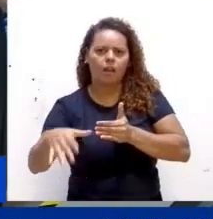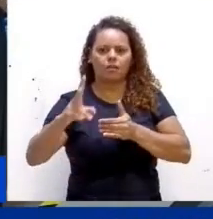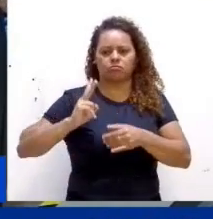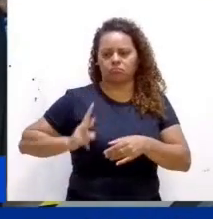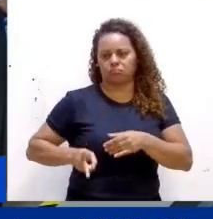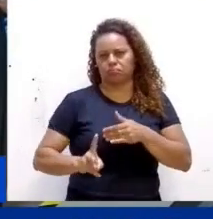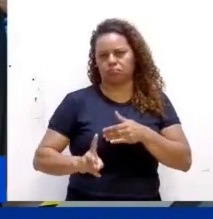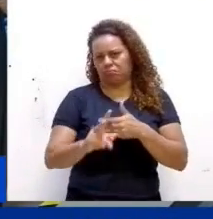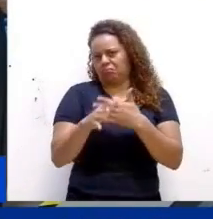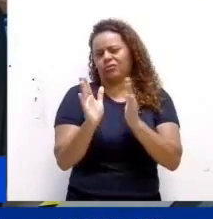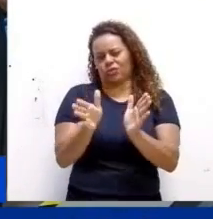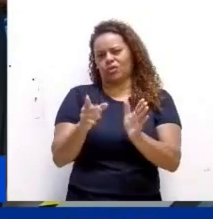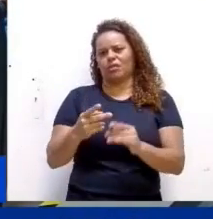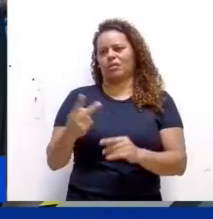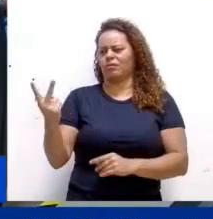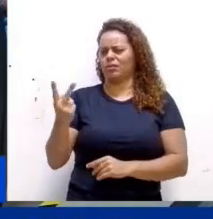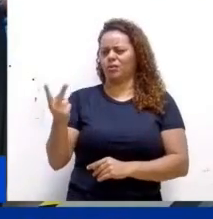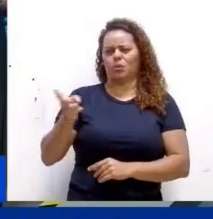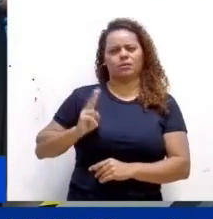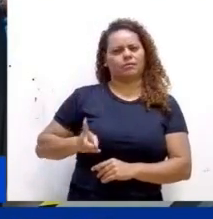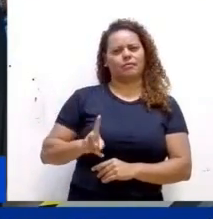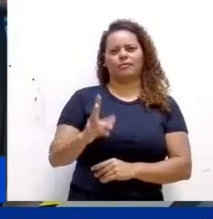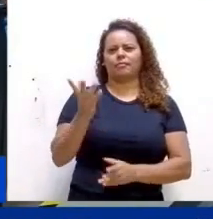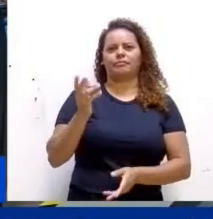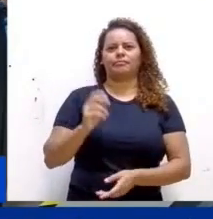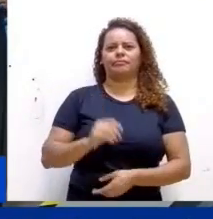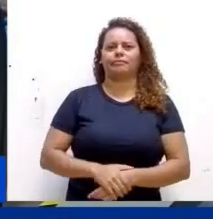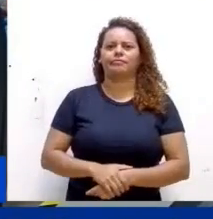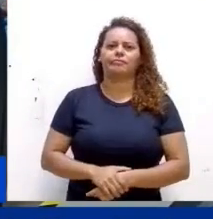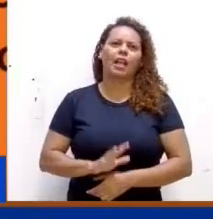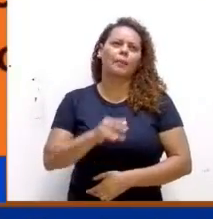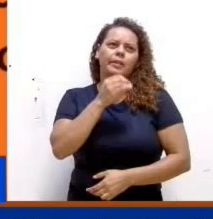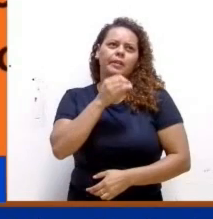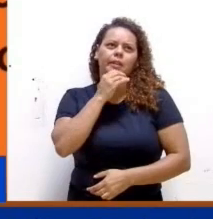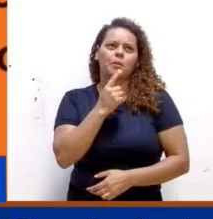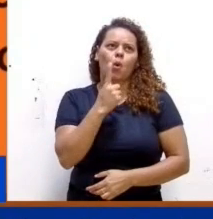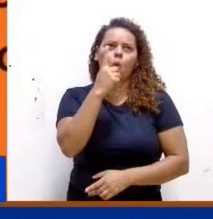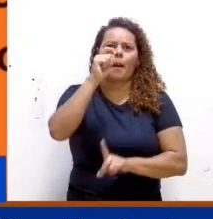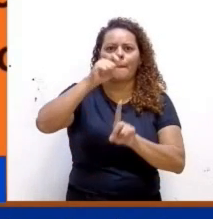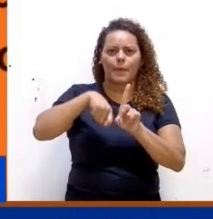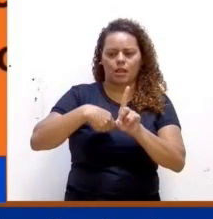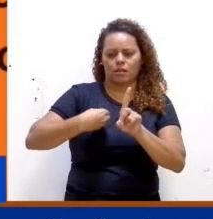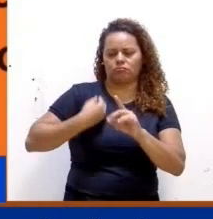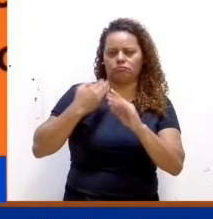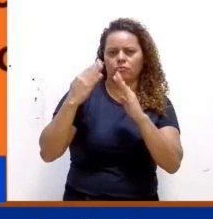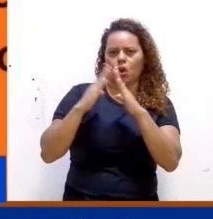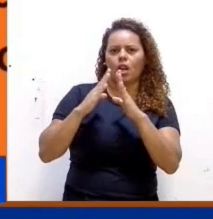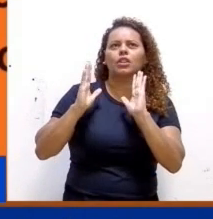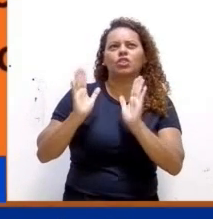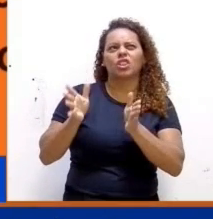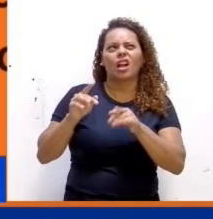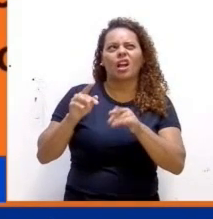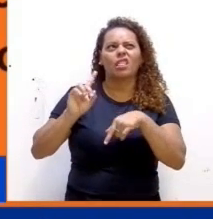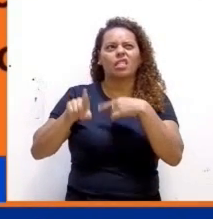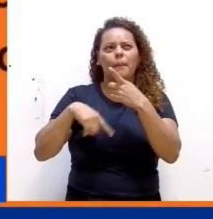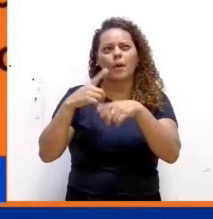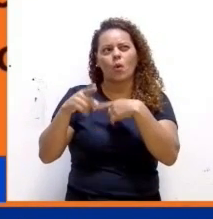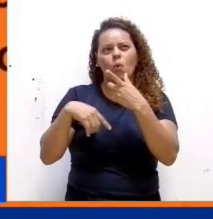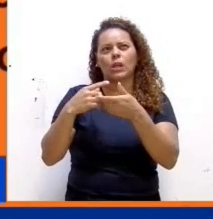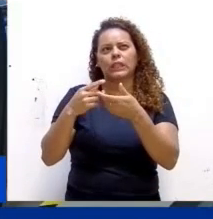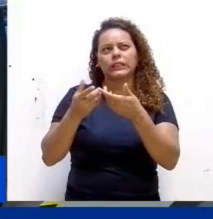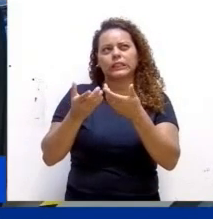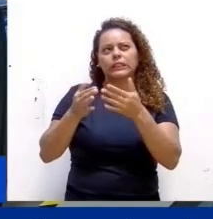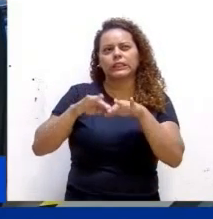contínua. Ah, não, eu morei um mês com ele, depois a gente foi,